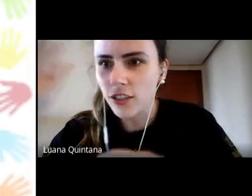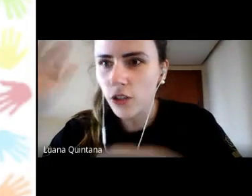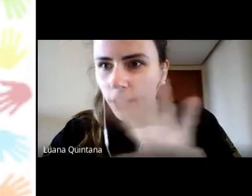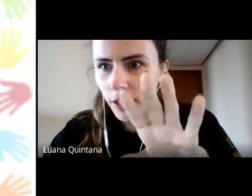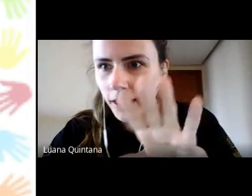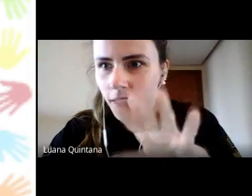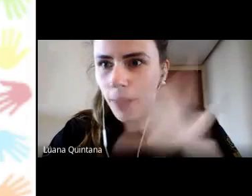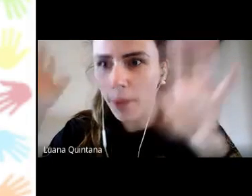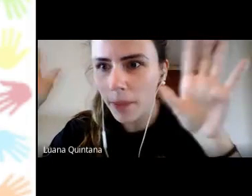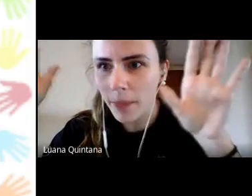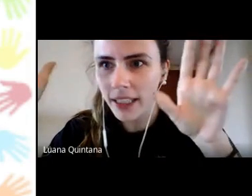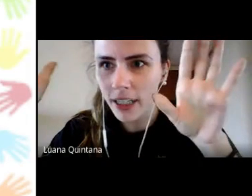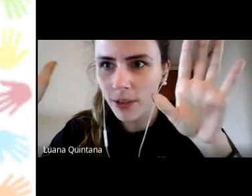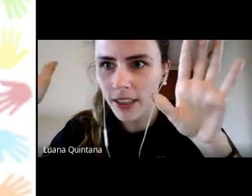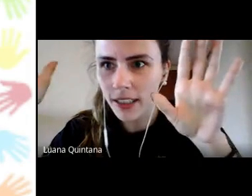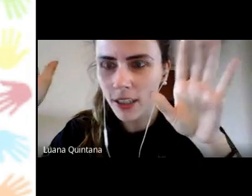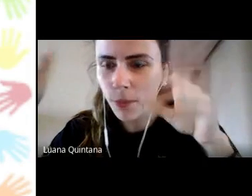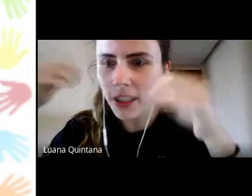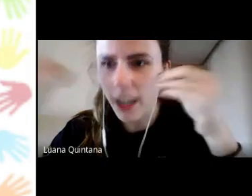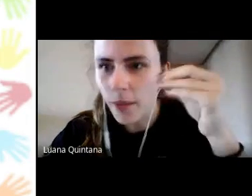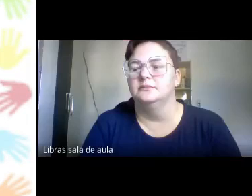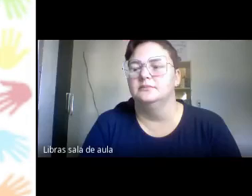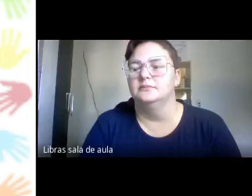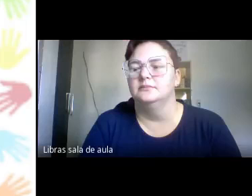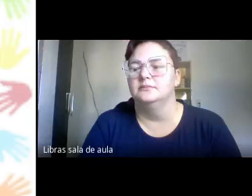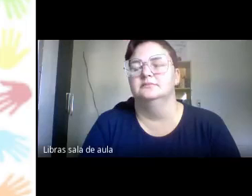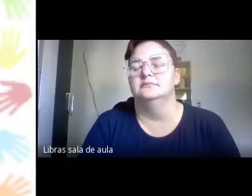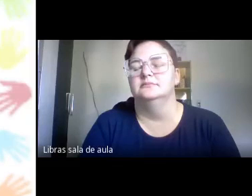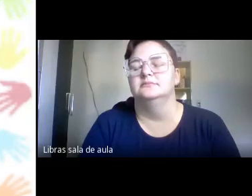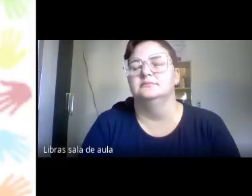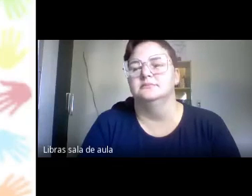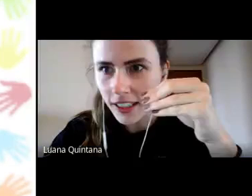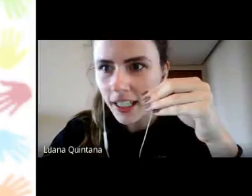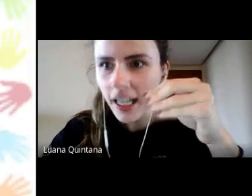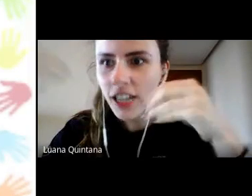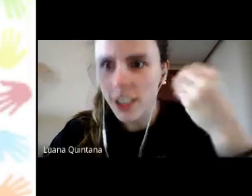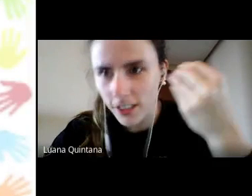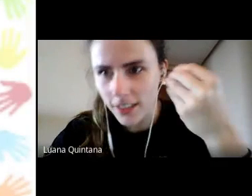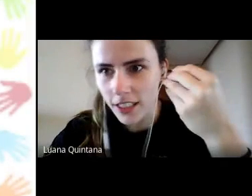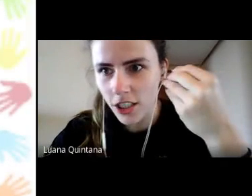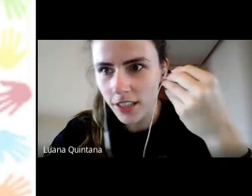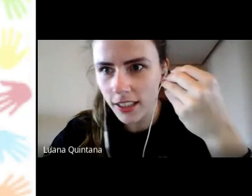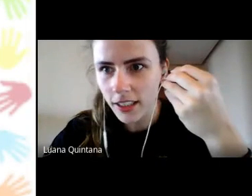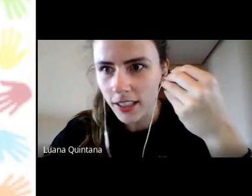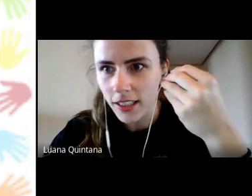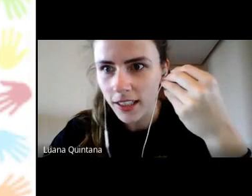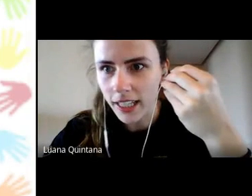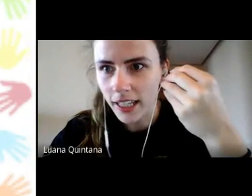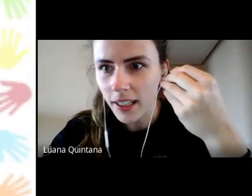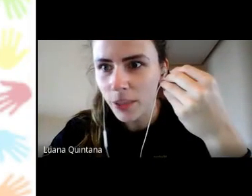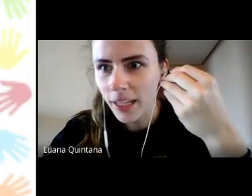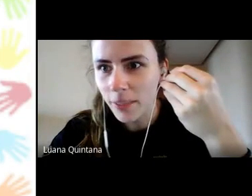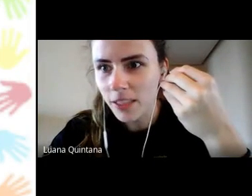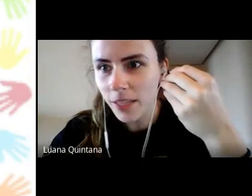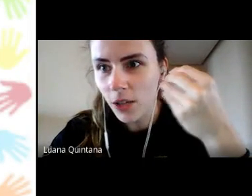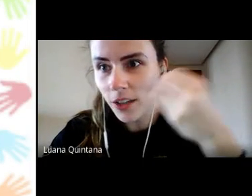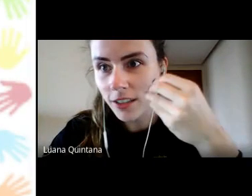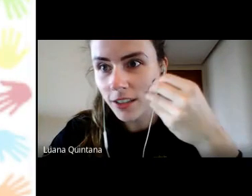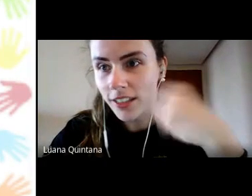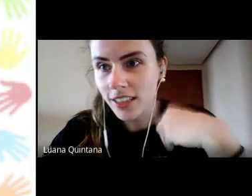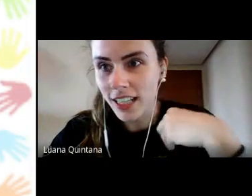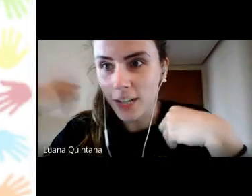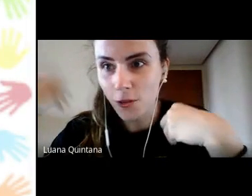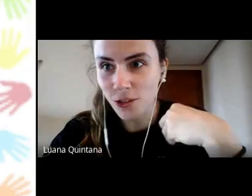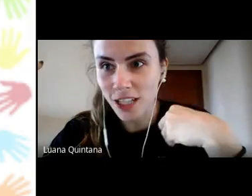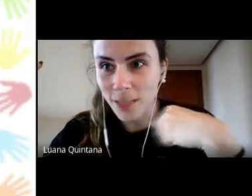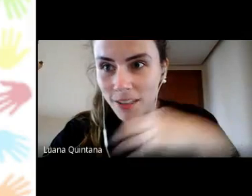achar que é só aquilo ali, não é problema teu, entendeu? Porque é uma responsabilidade nossa a gente se sentir assim, né? Porque a mesma coisa, uma